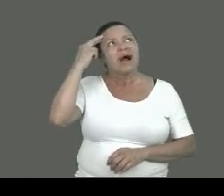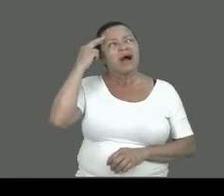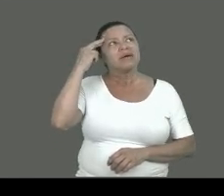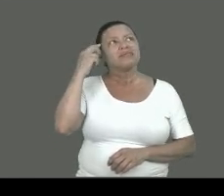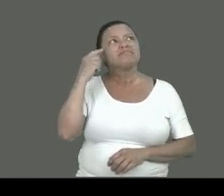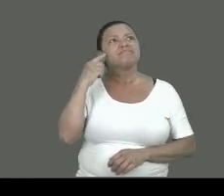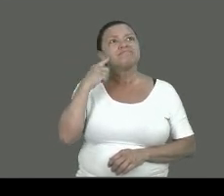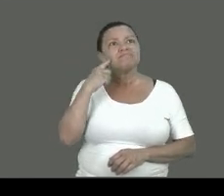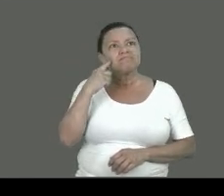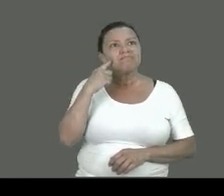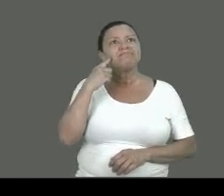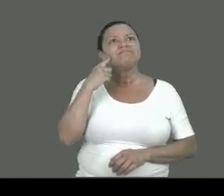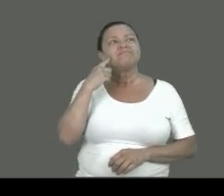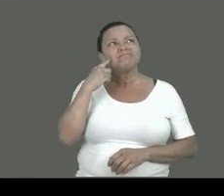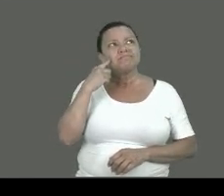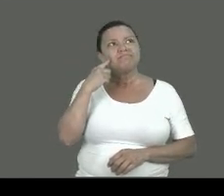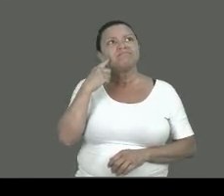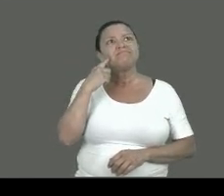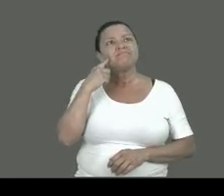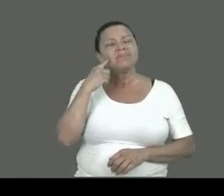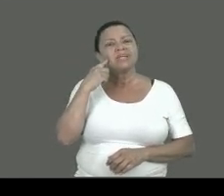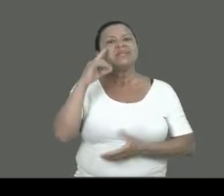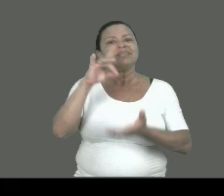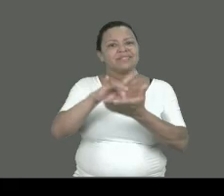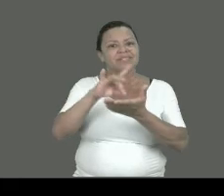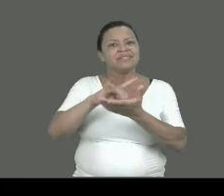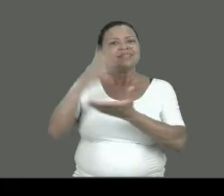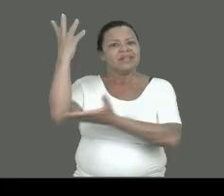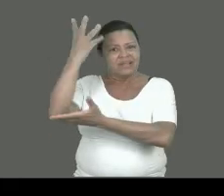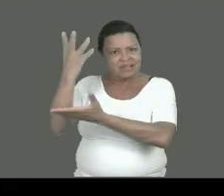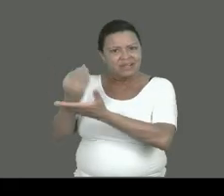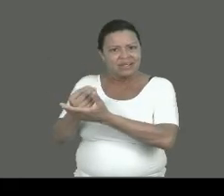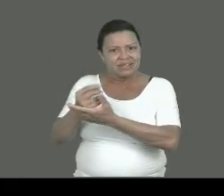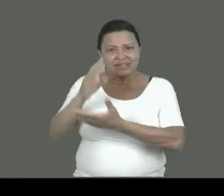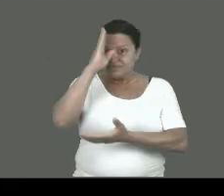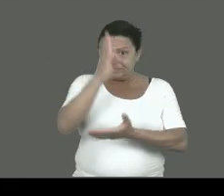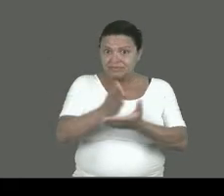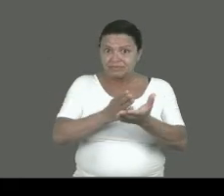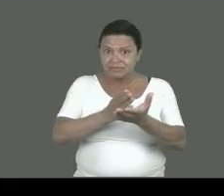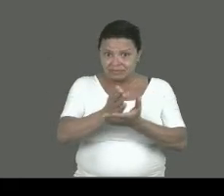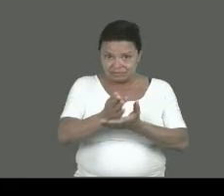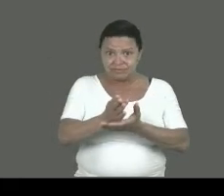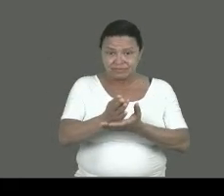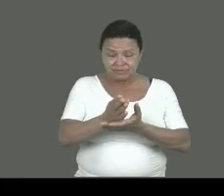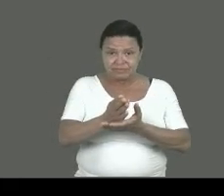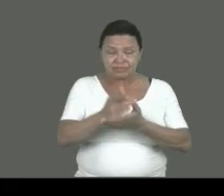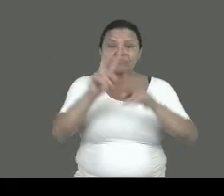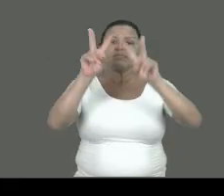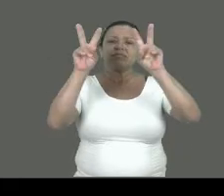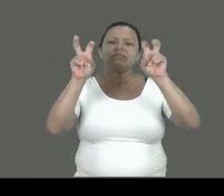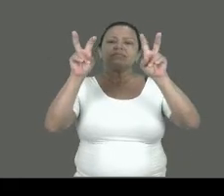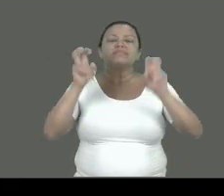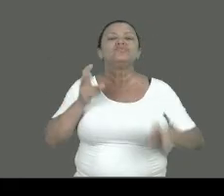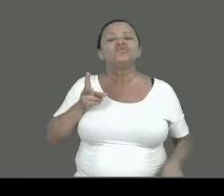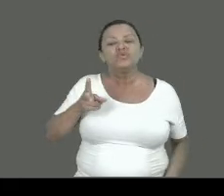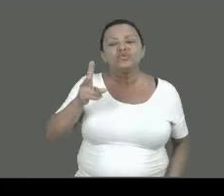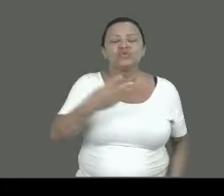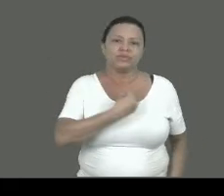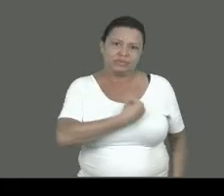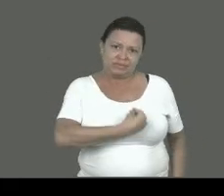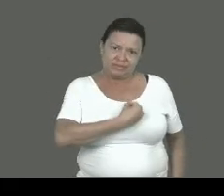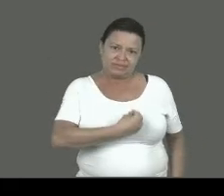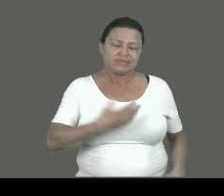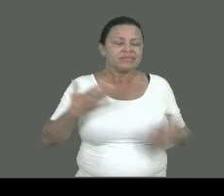questões relacionadas ao Espiritismo, mas principalmente sobre a continuidade da vida.